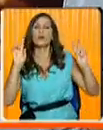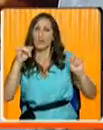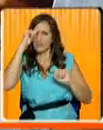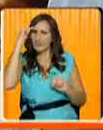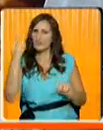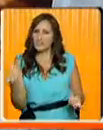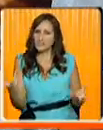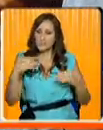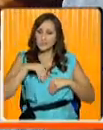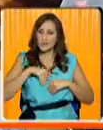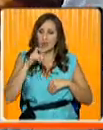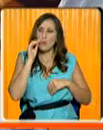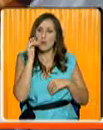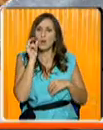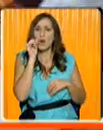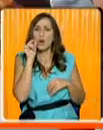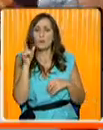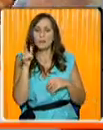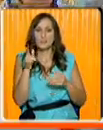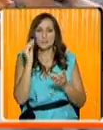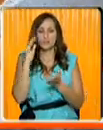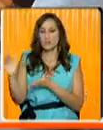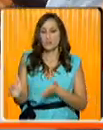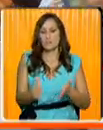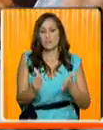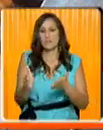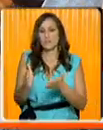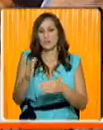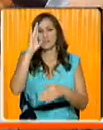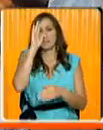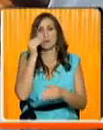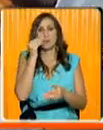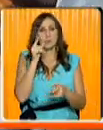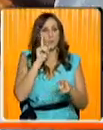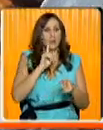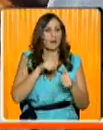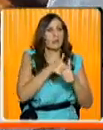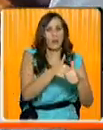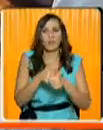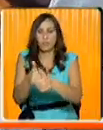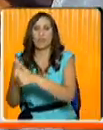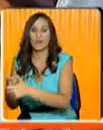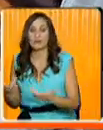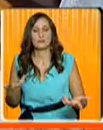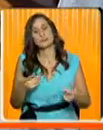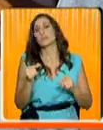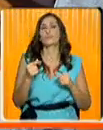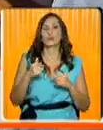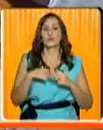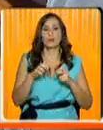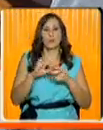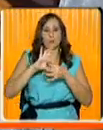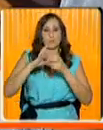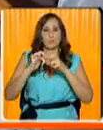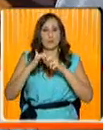isto é difícil para os homens terem uma linha condutora para se seguirem, porque nós é... mas nós também vivemos com estas próprias